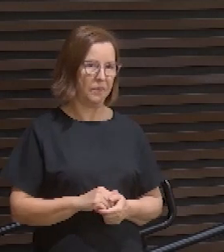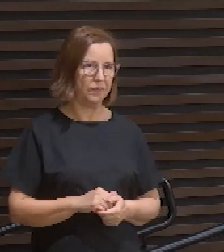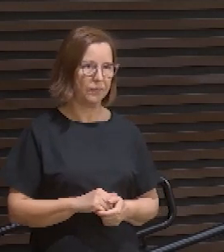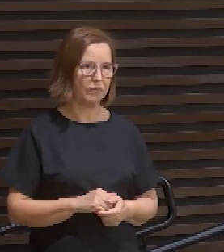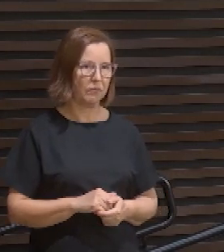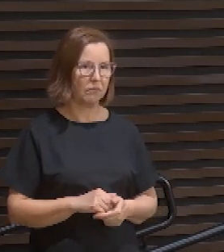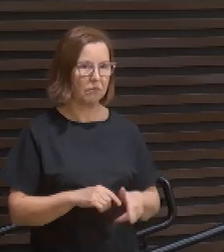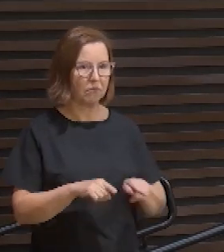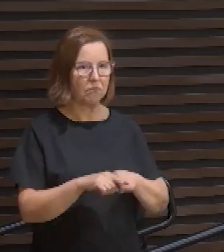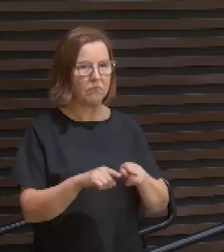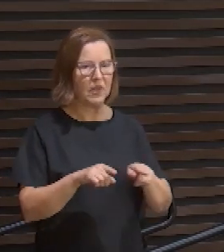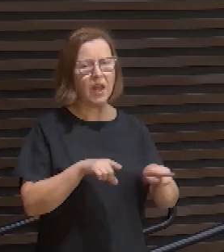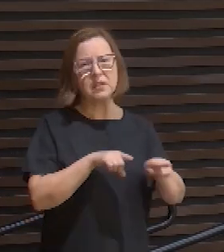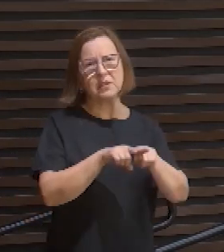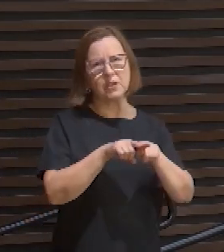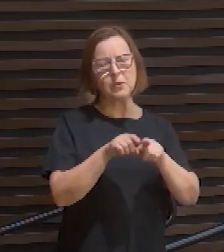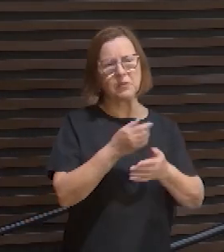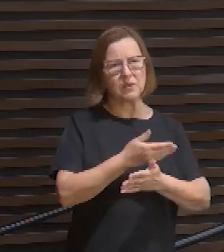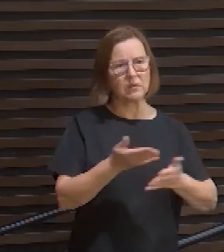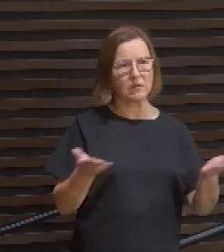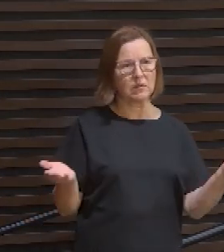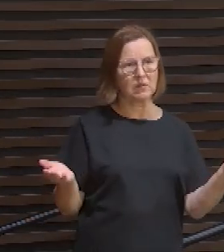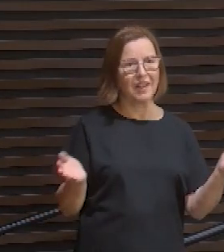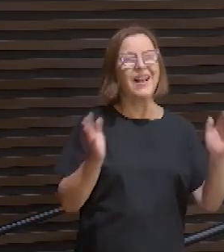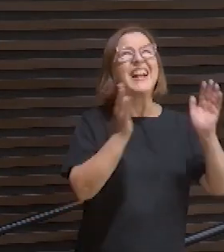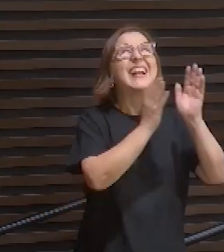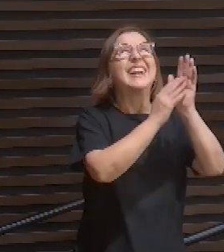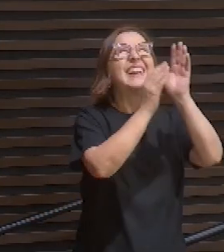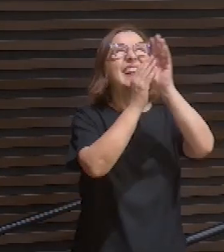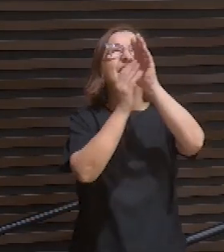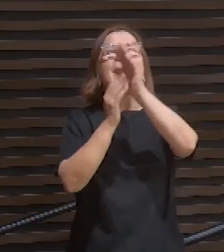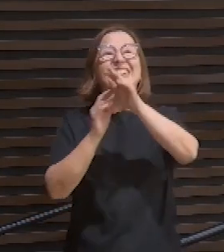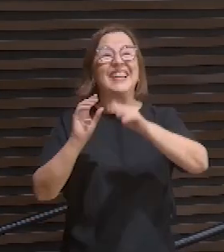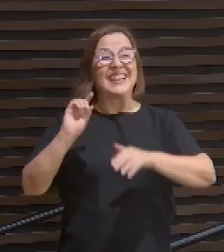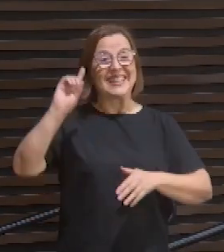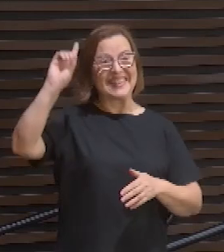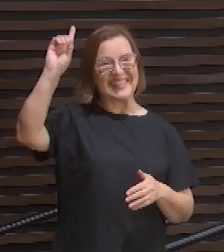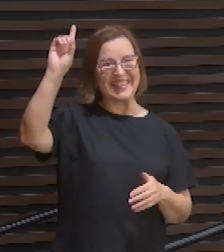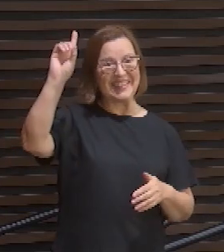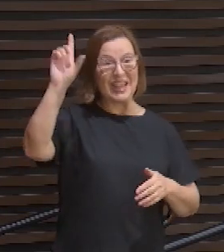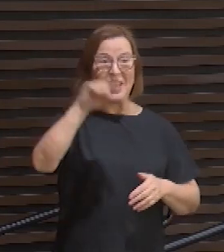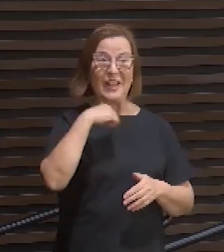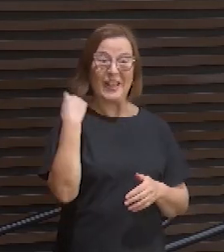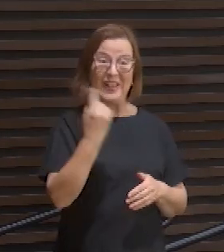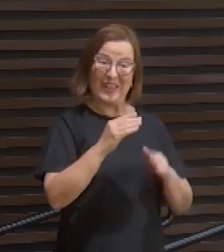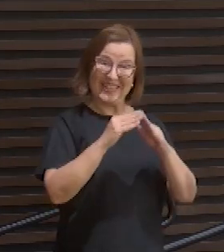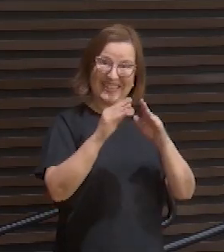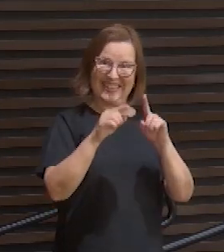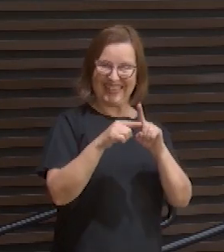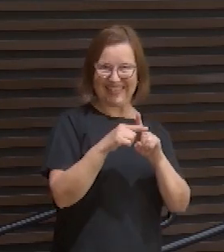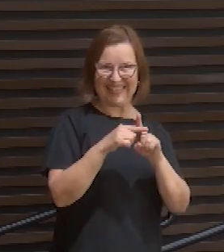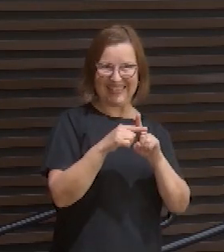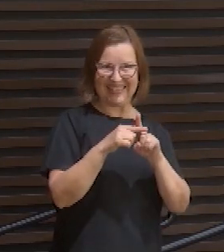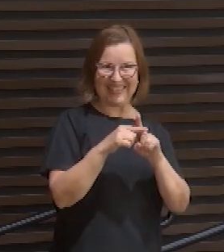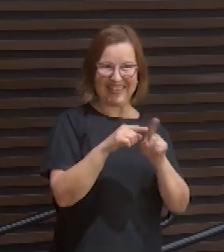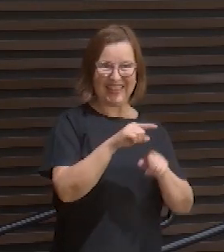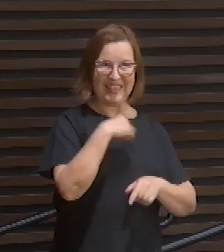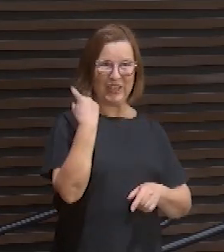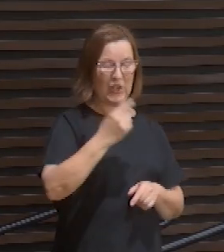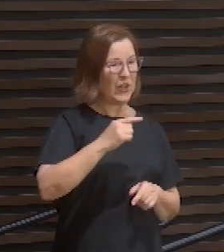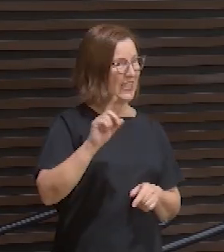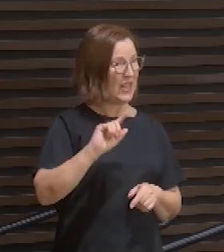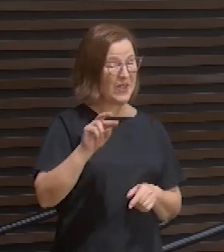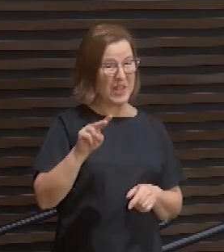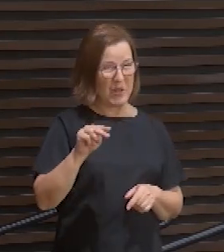Mas, irmãos, louvado seja Deus, nós, a igreja, nós não somos como os